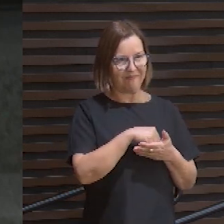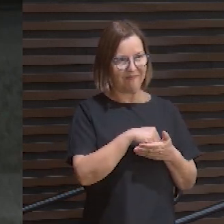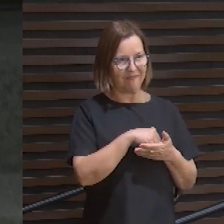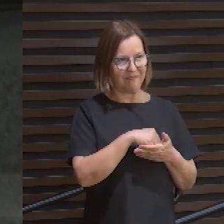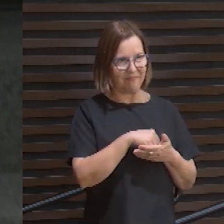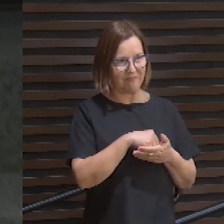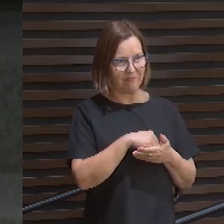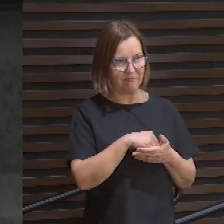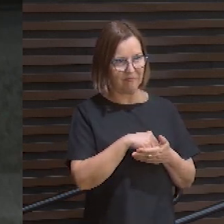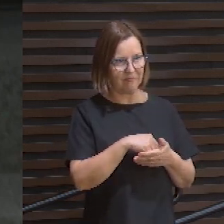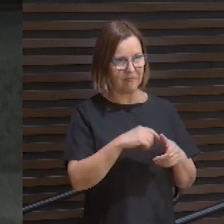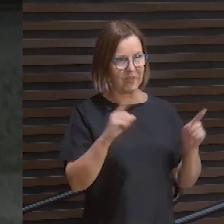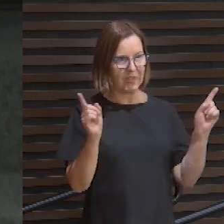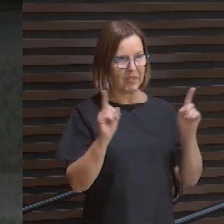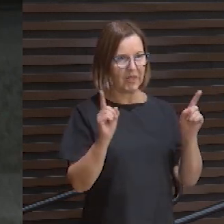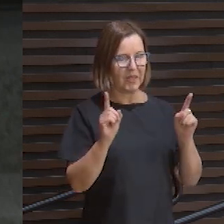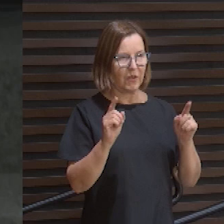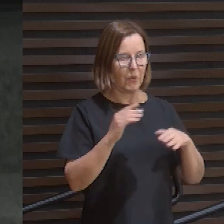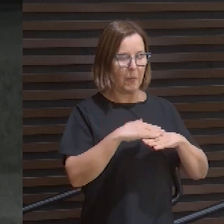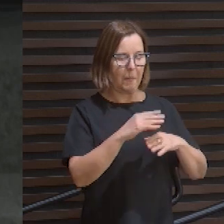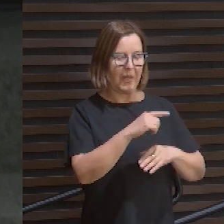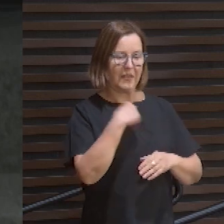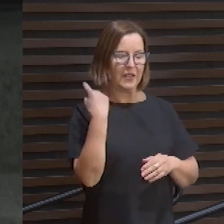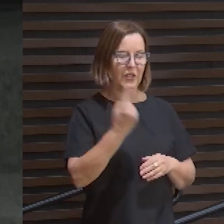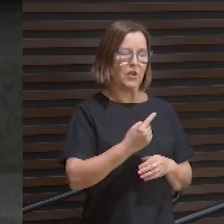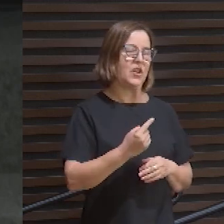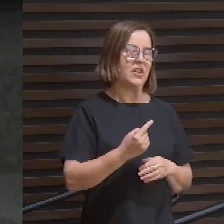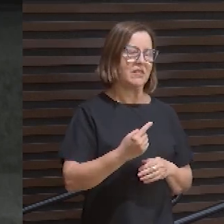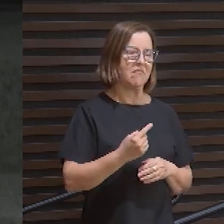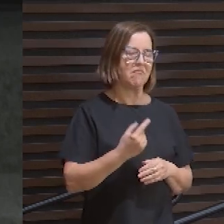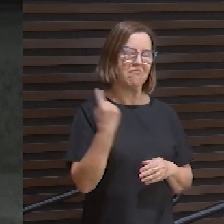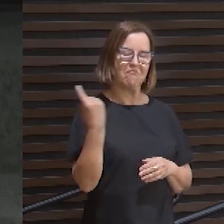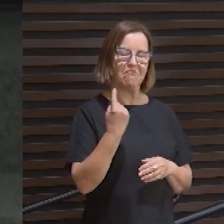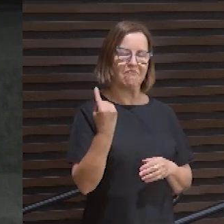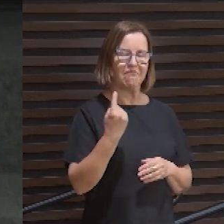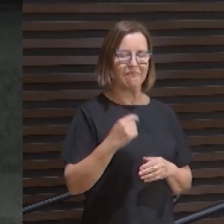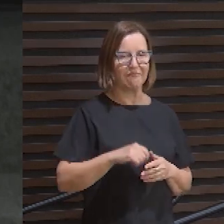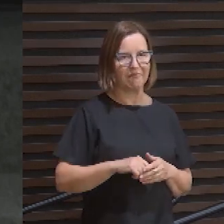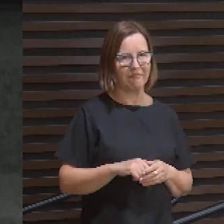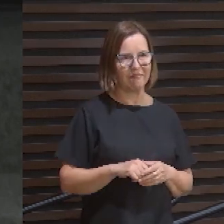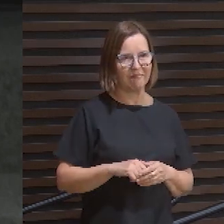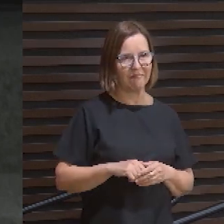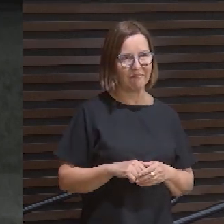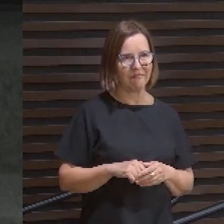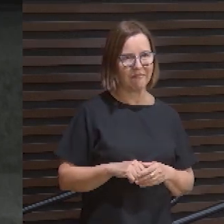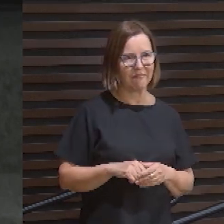não mais vivamos por nós mesmos.